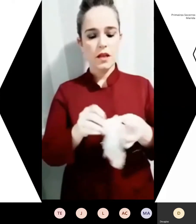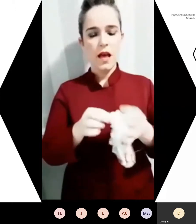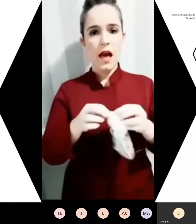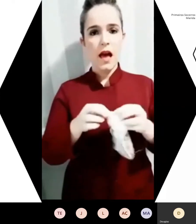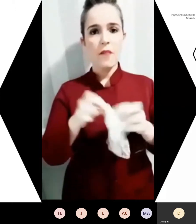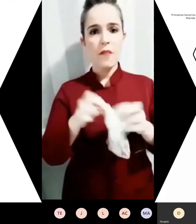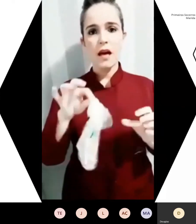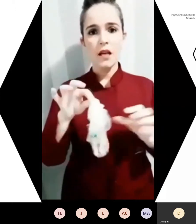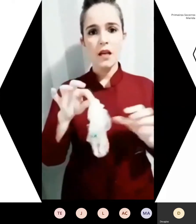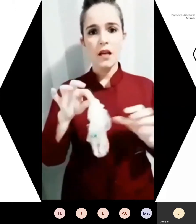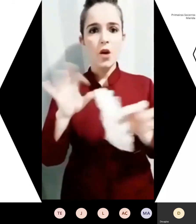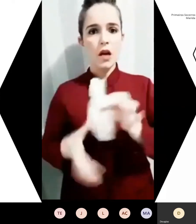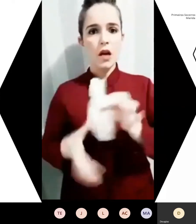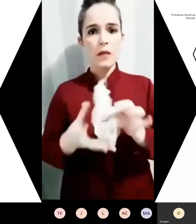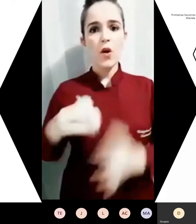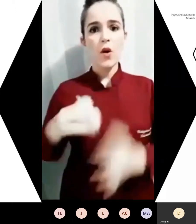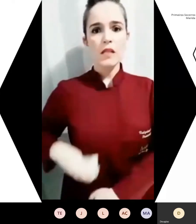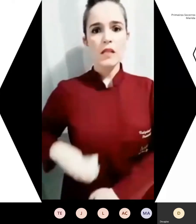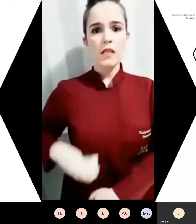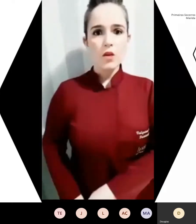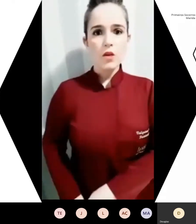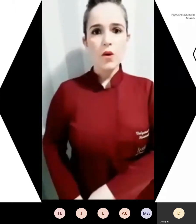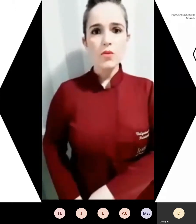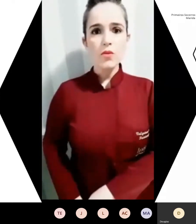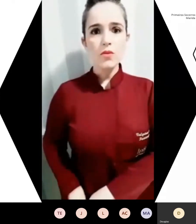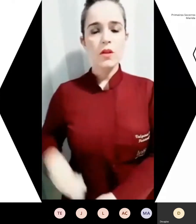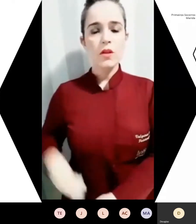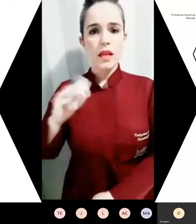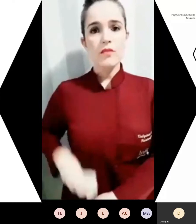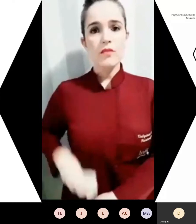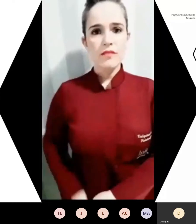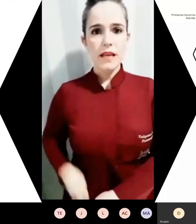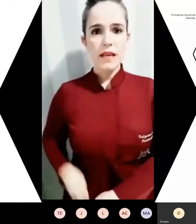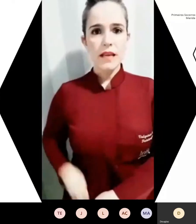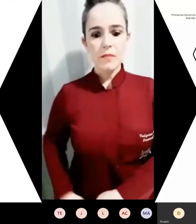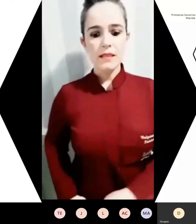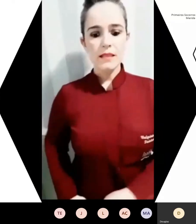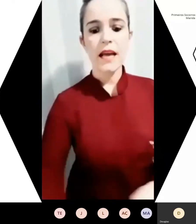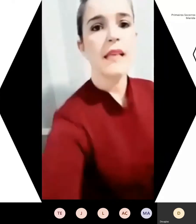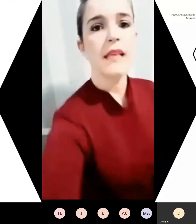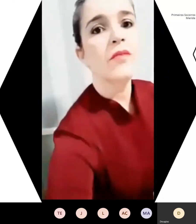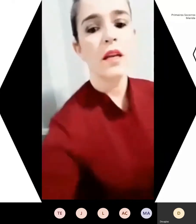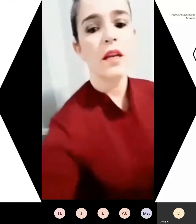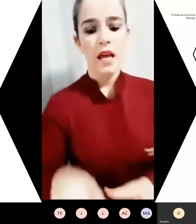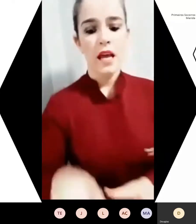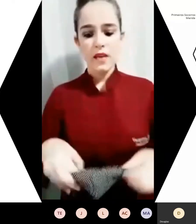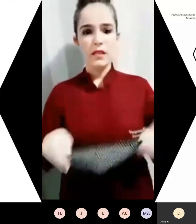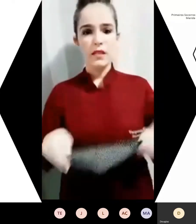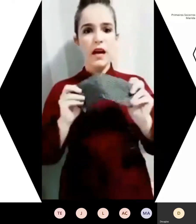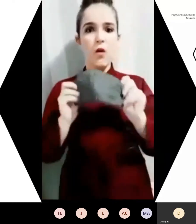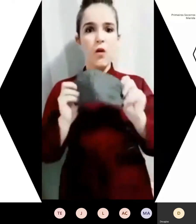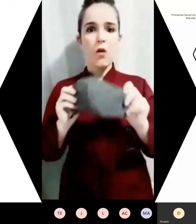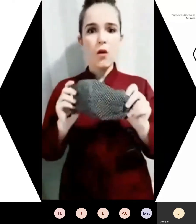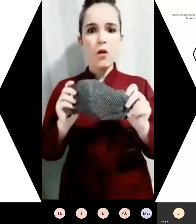alimento, amarra, coloca na bolsa, coloca no bolso, e você vai ter essa máscara reserva,